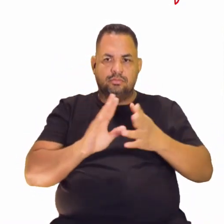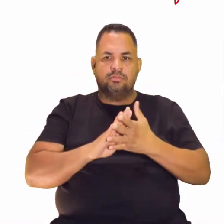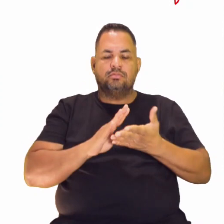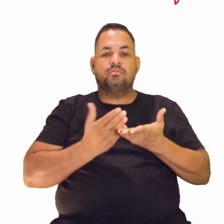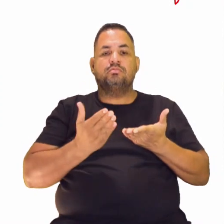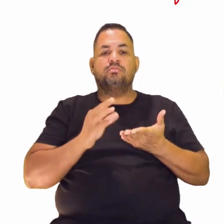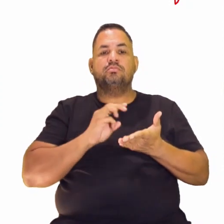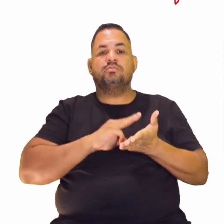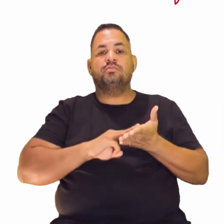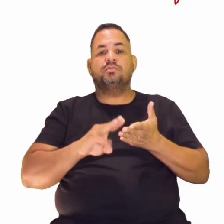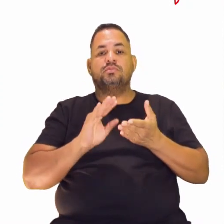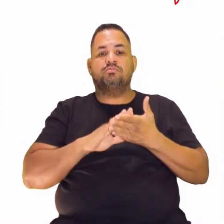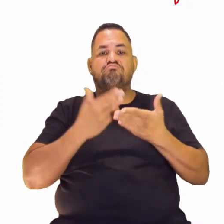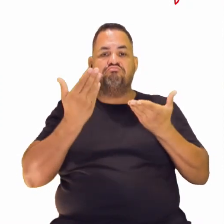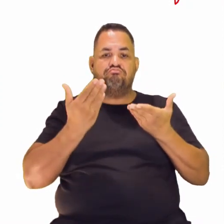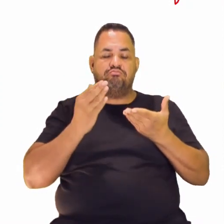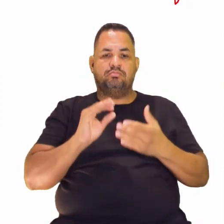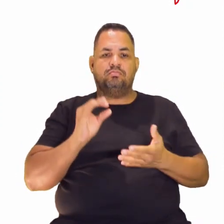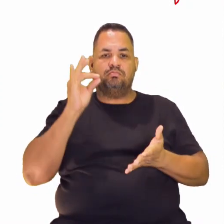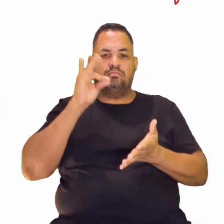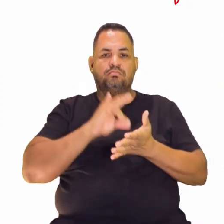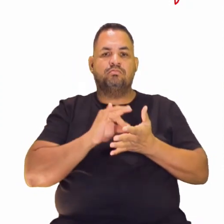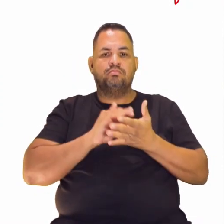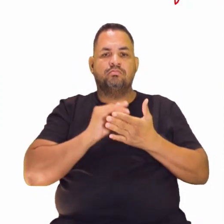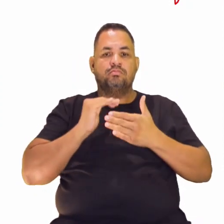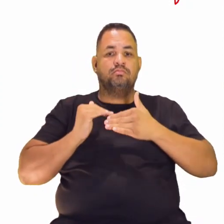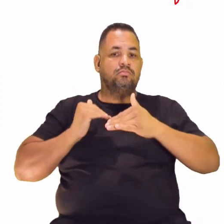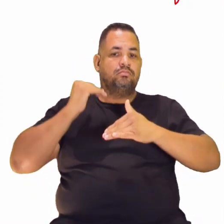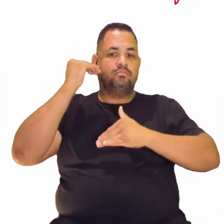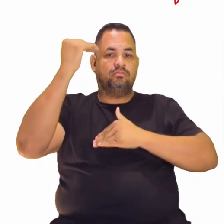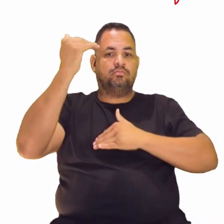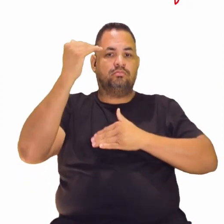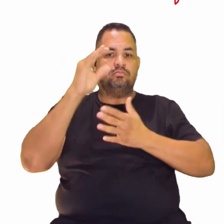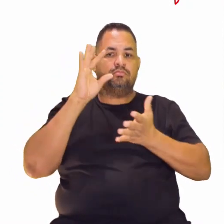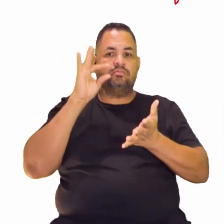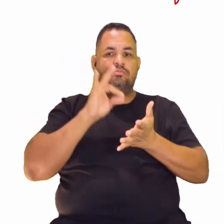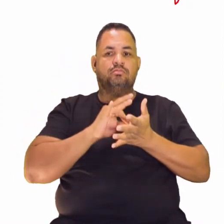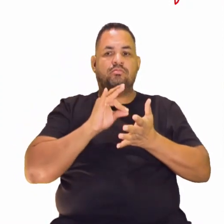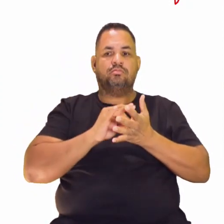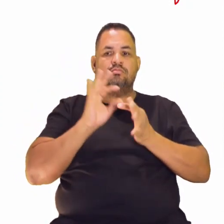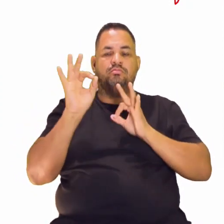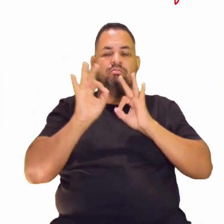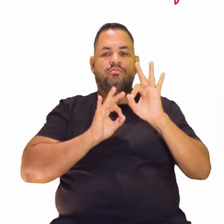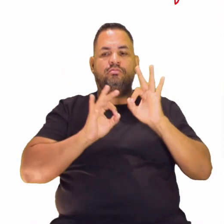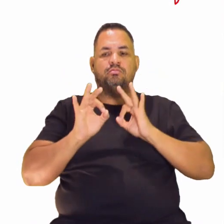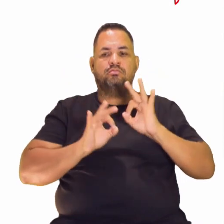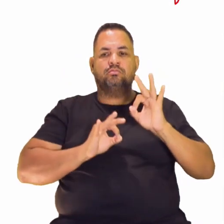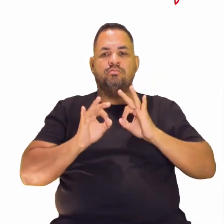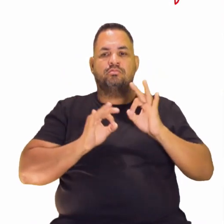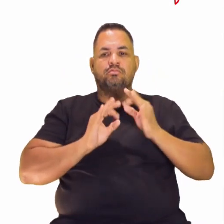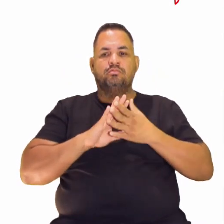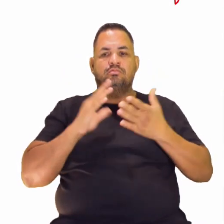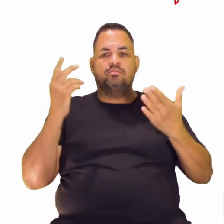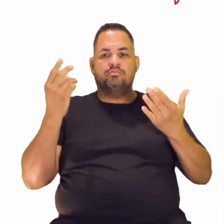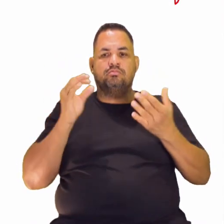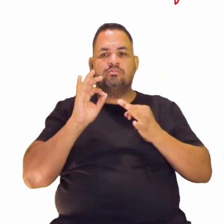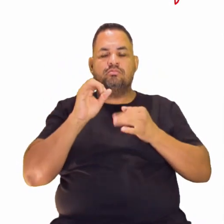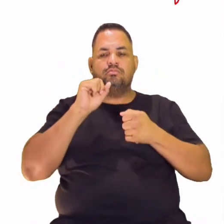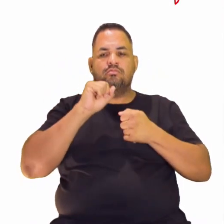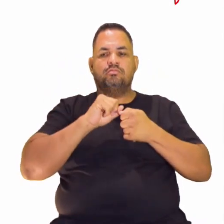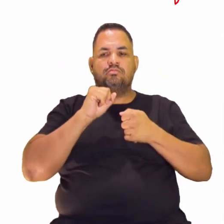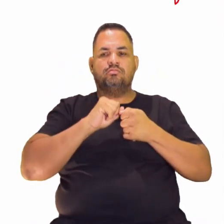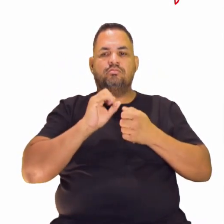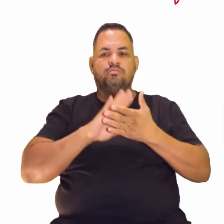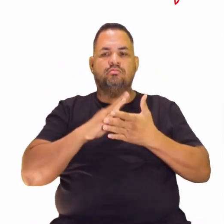visões e mensagens originais, ultrapassando uma originalidade e